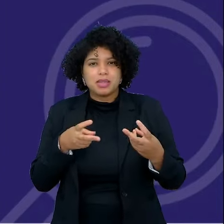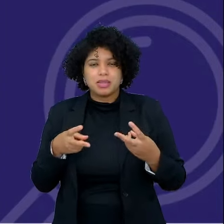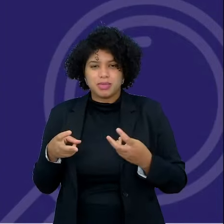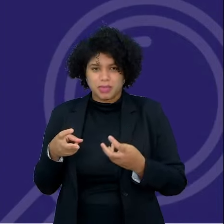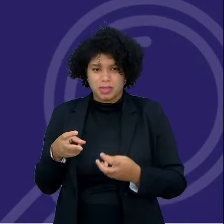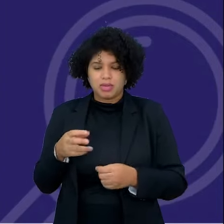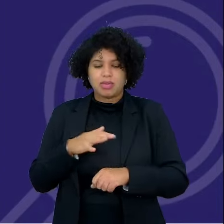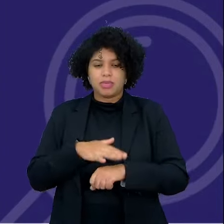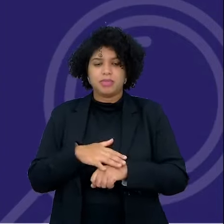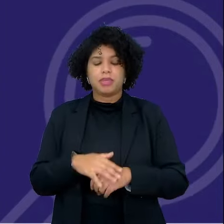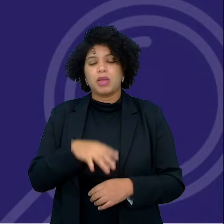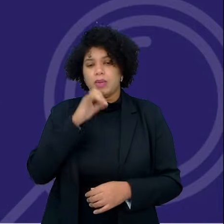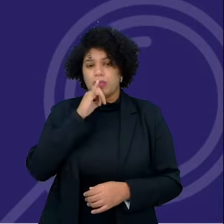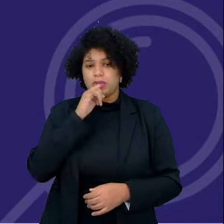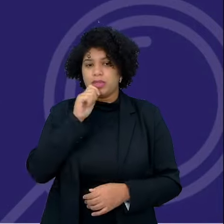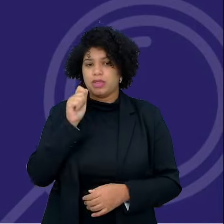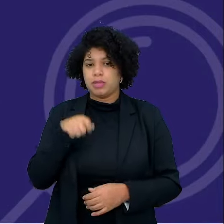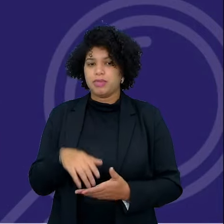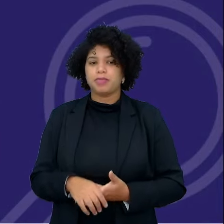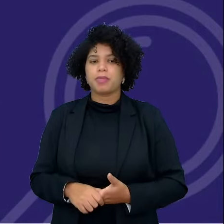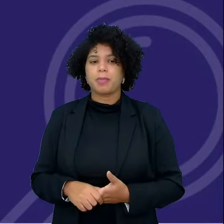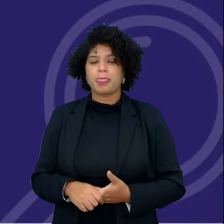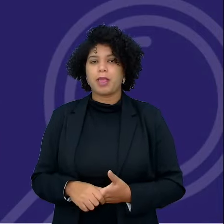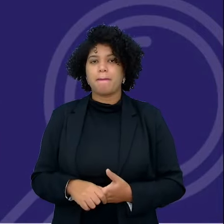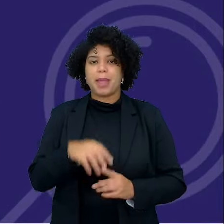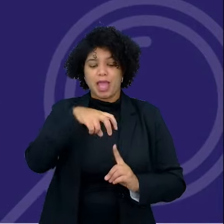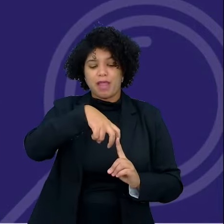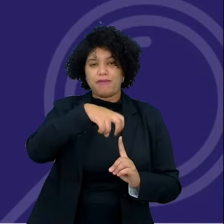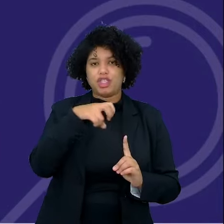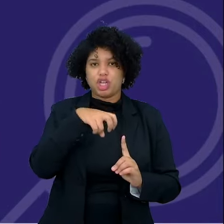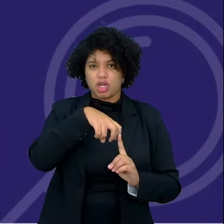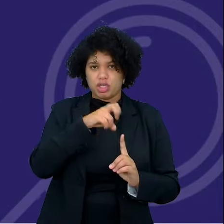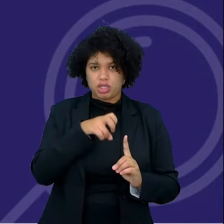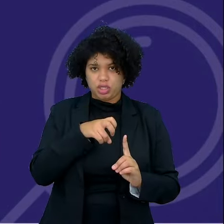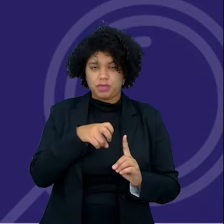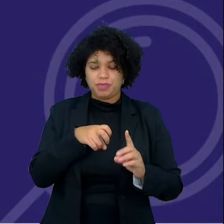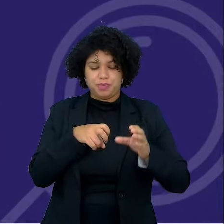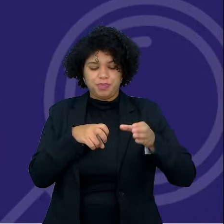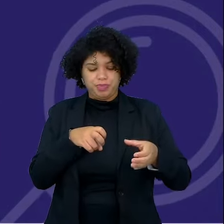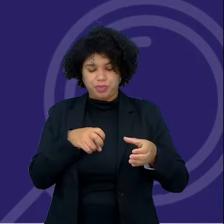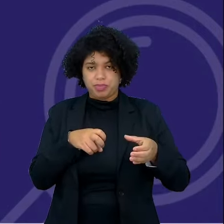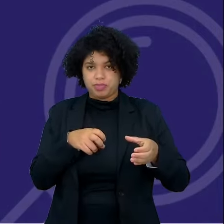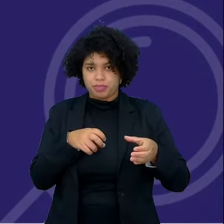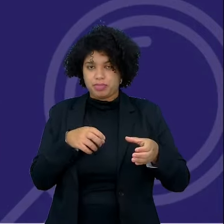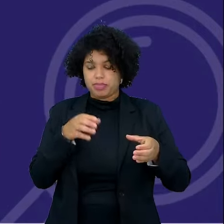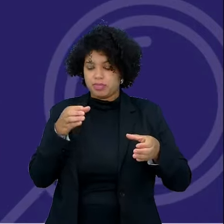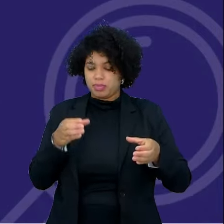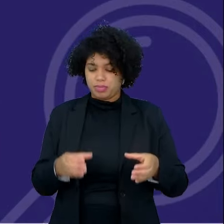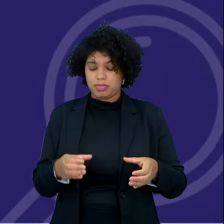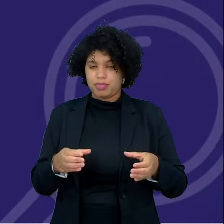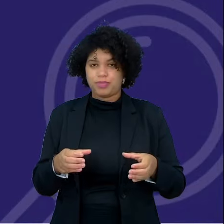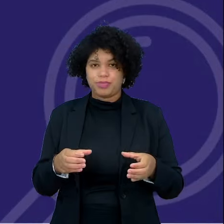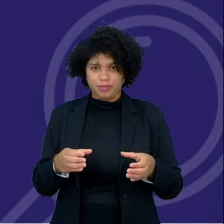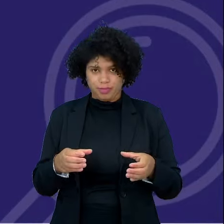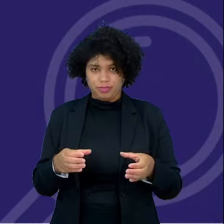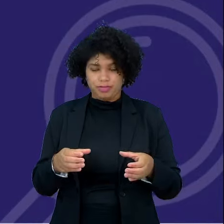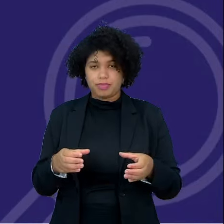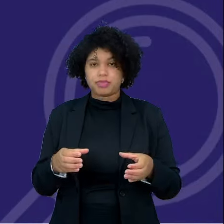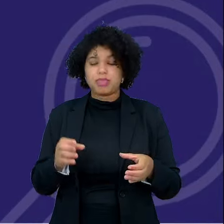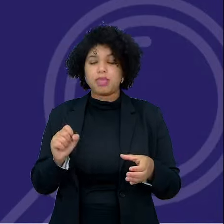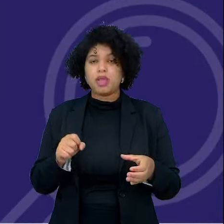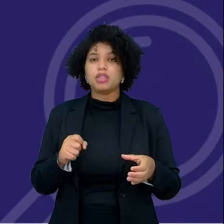pegue uma quantidade determinada de refrigerante, e aí ele pegue 2 copos, né? O